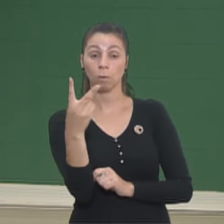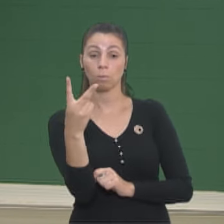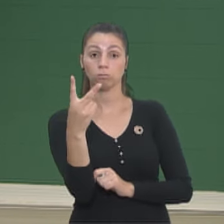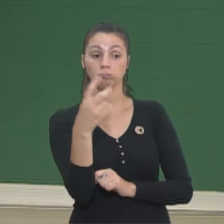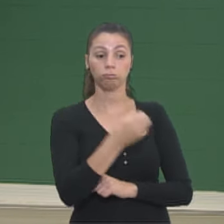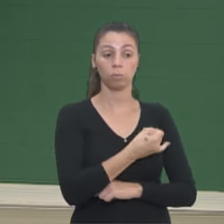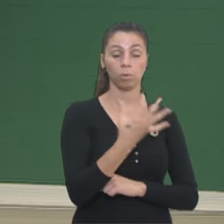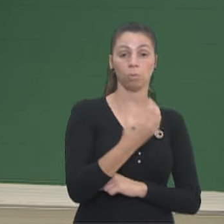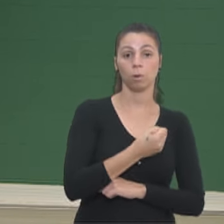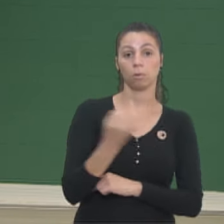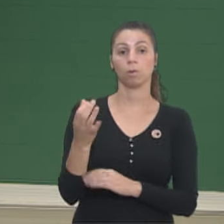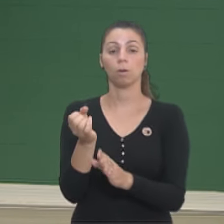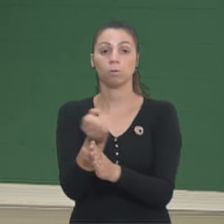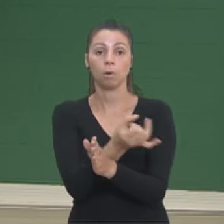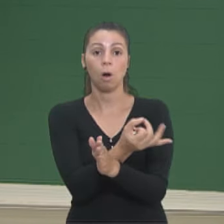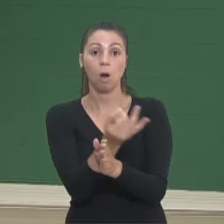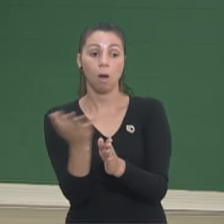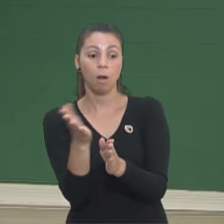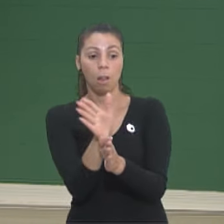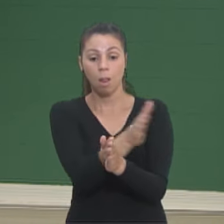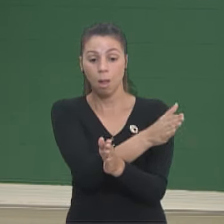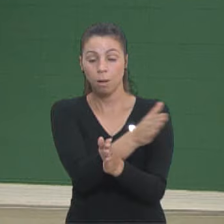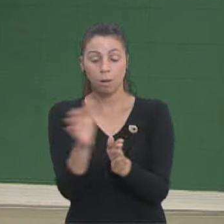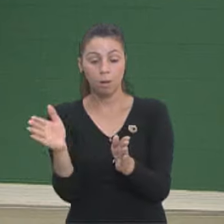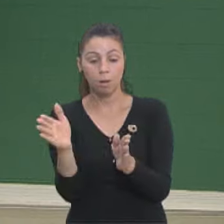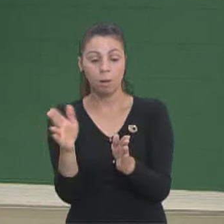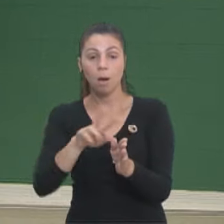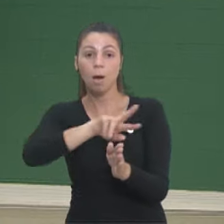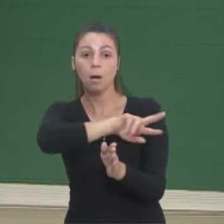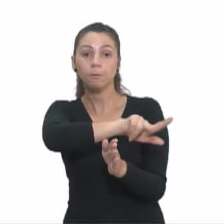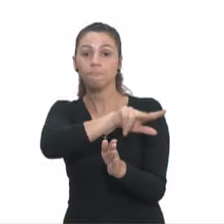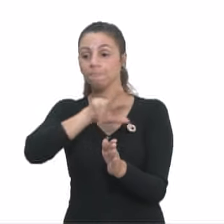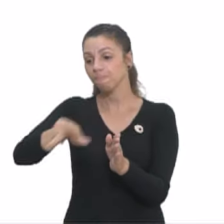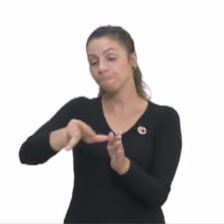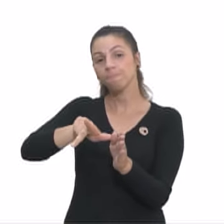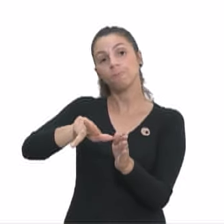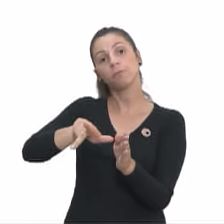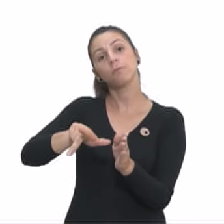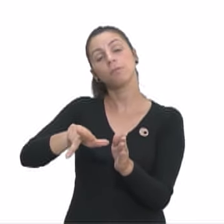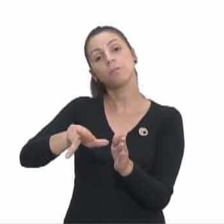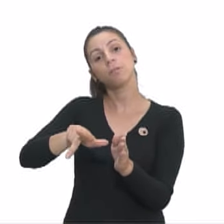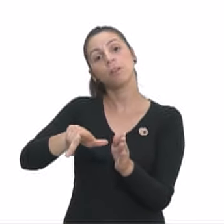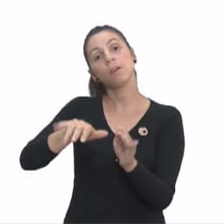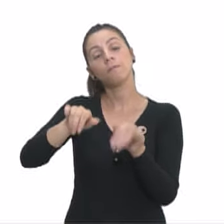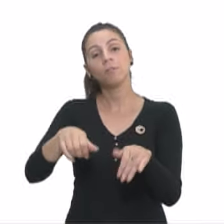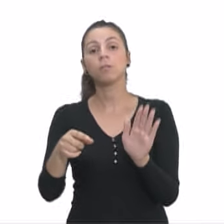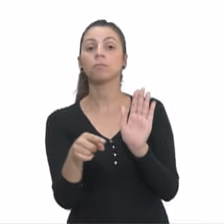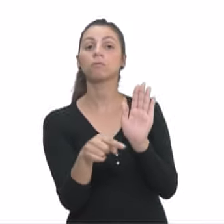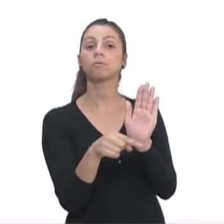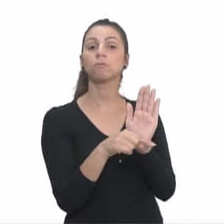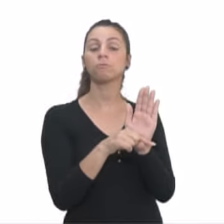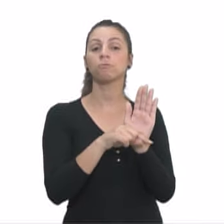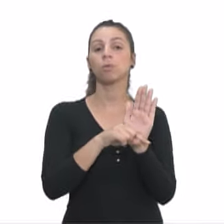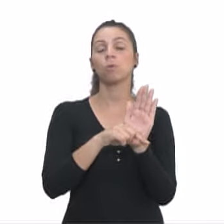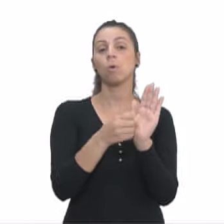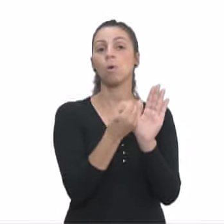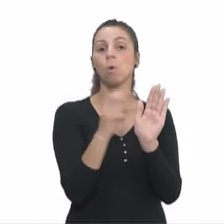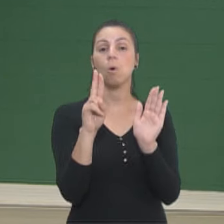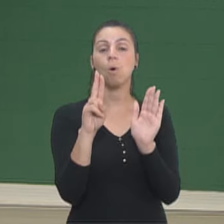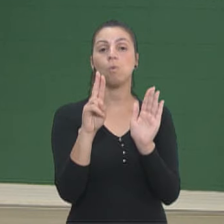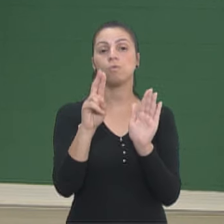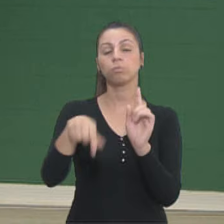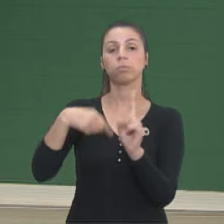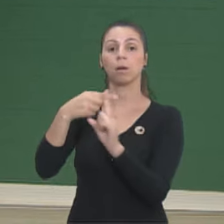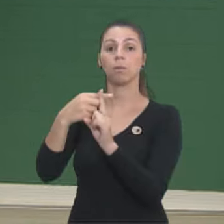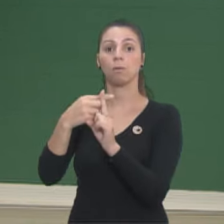vai acontecer o quê? Vou pensar na diferença entre eles e manter o sinal do maior módulo.